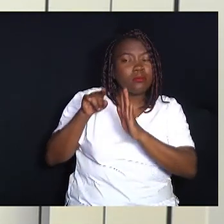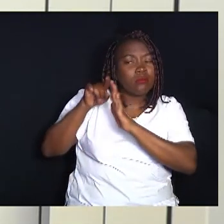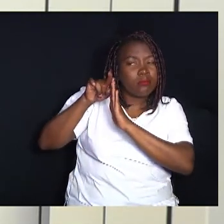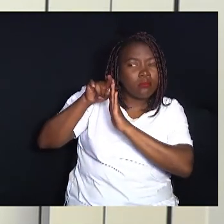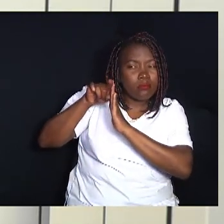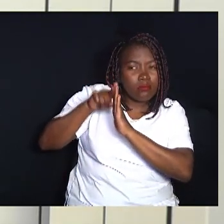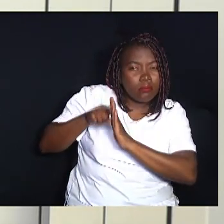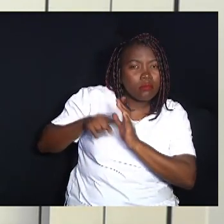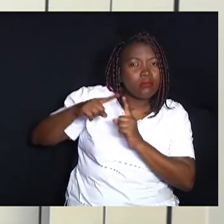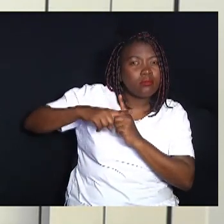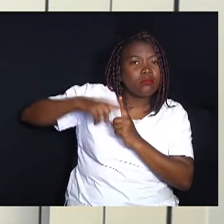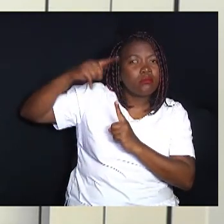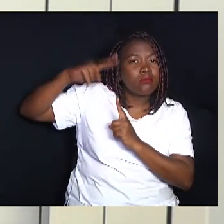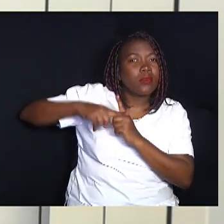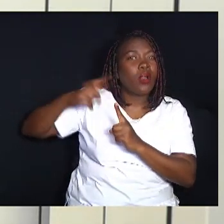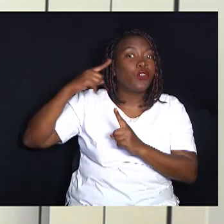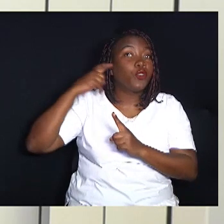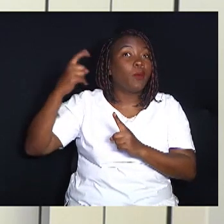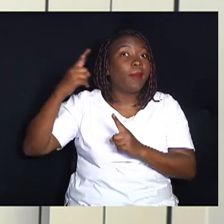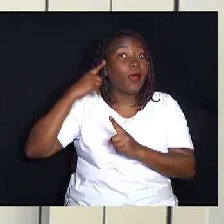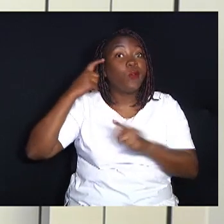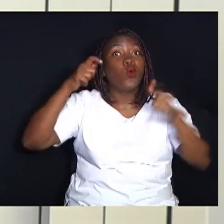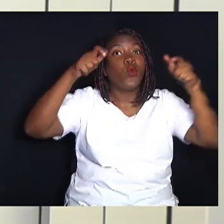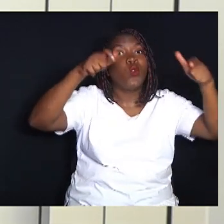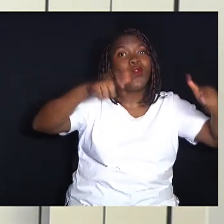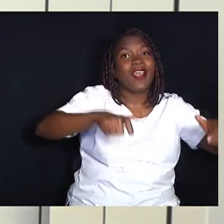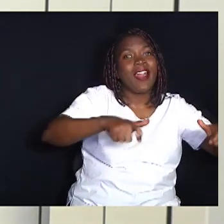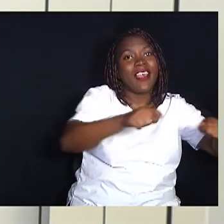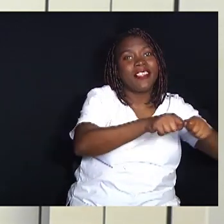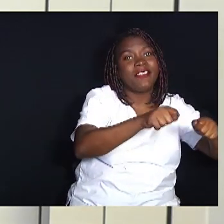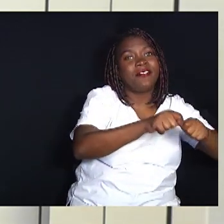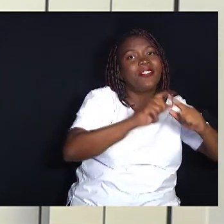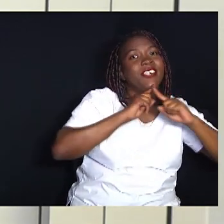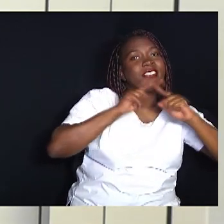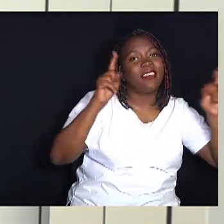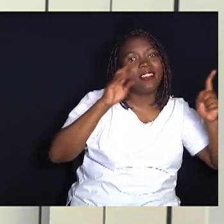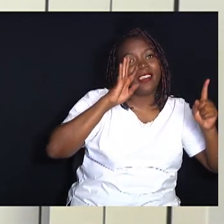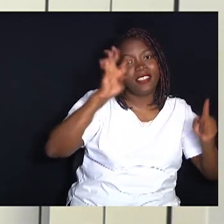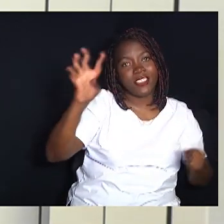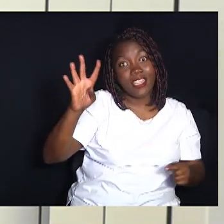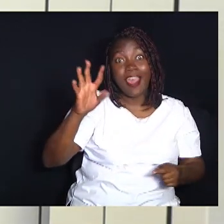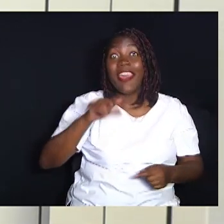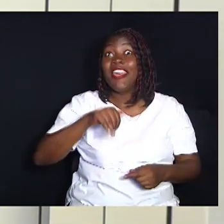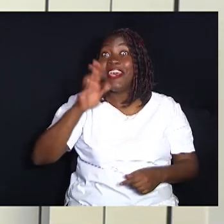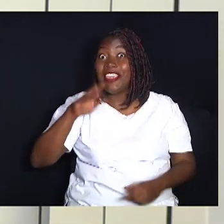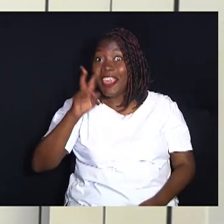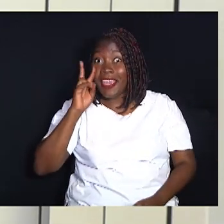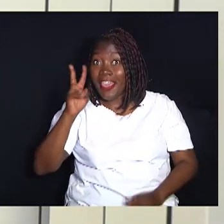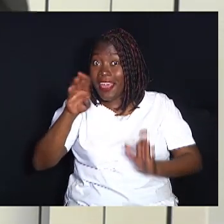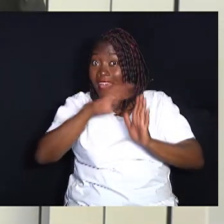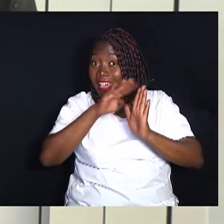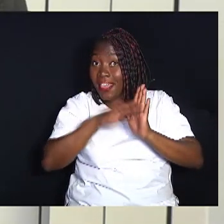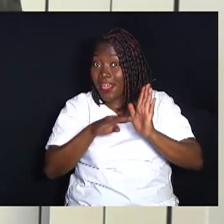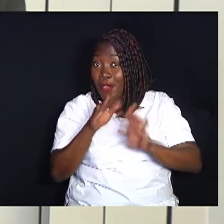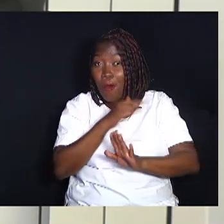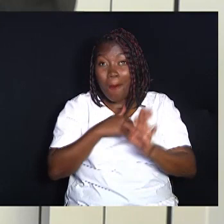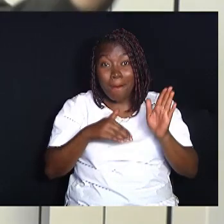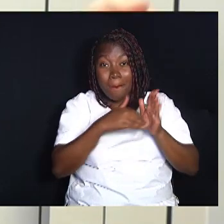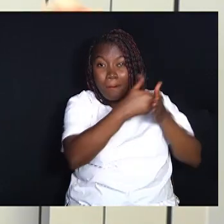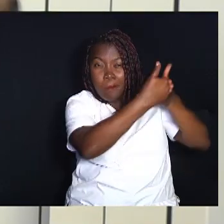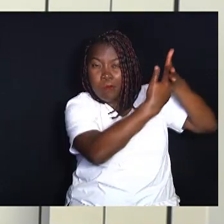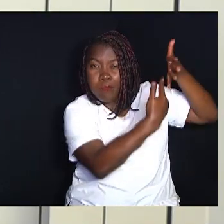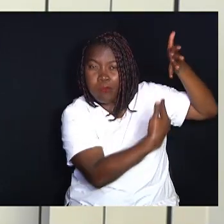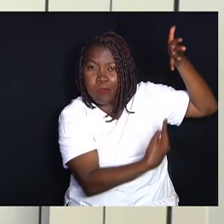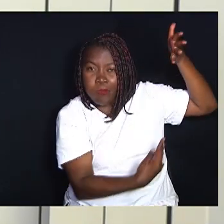seja realizada do local de onde foi feita a queixa. Quer conferir a pauta completa com todos os projetos que